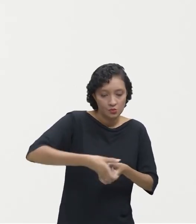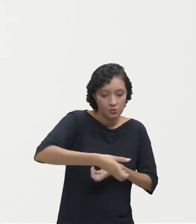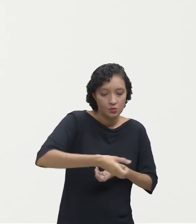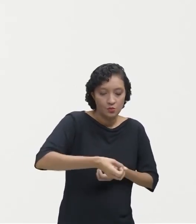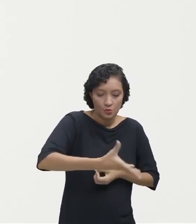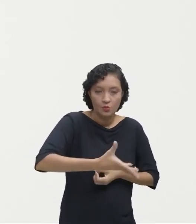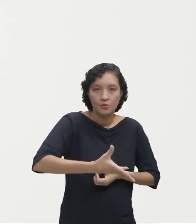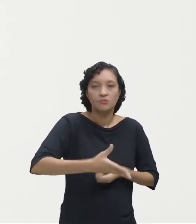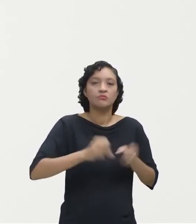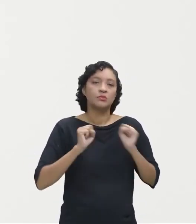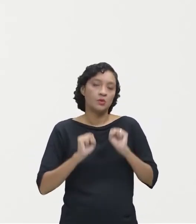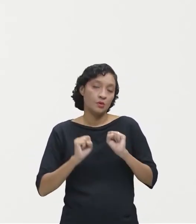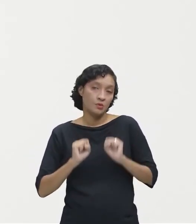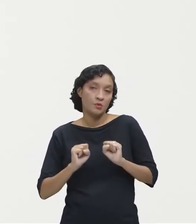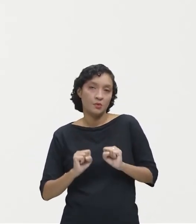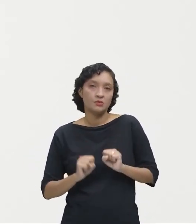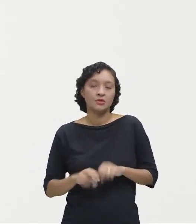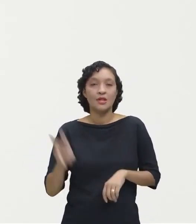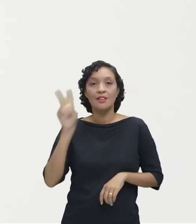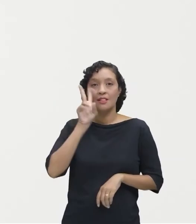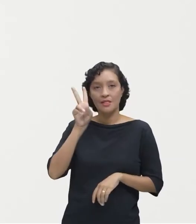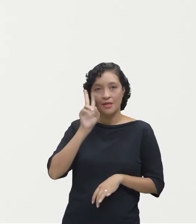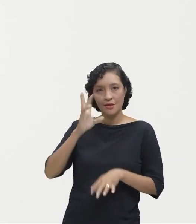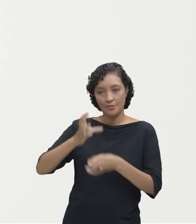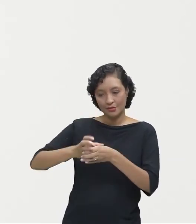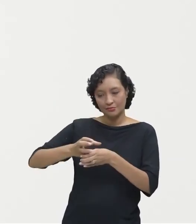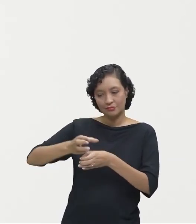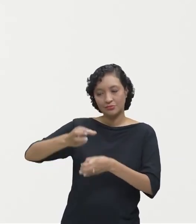aí, ela lembra cilindros.